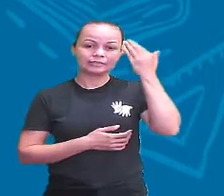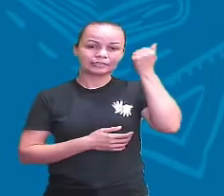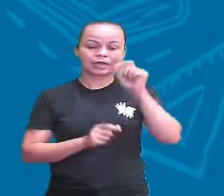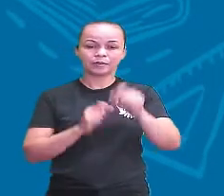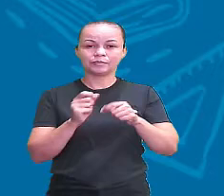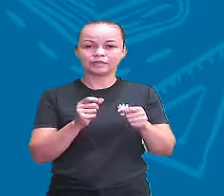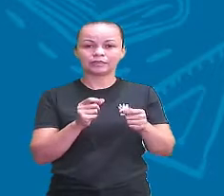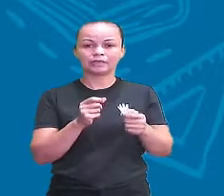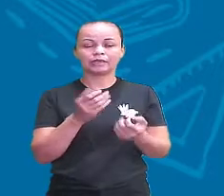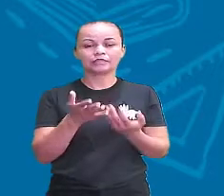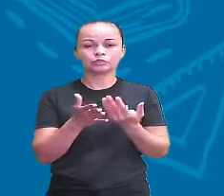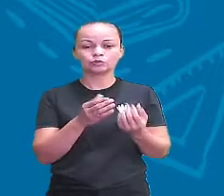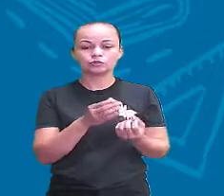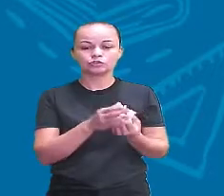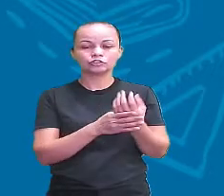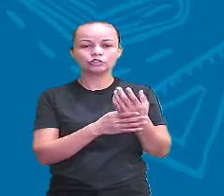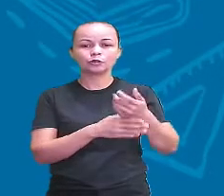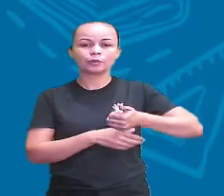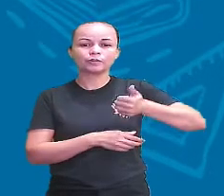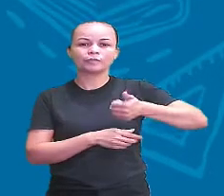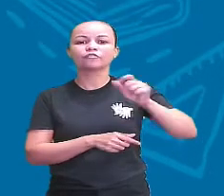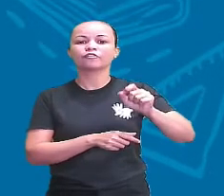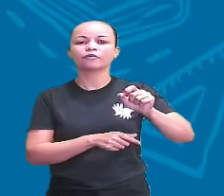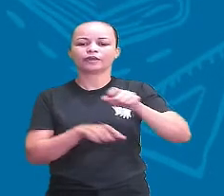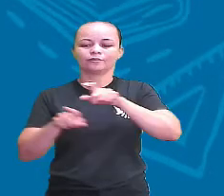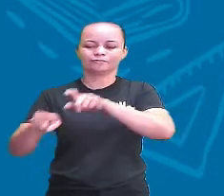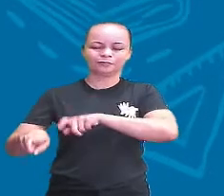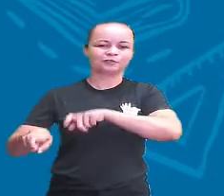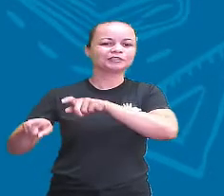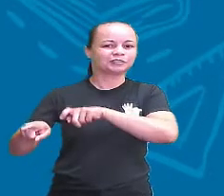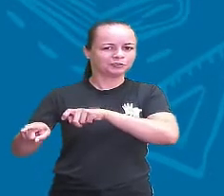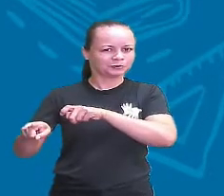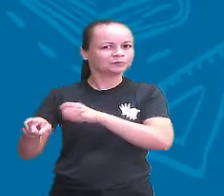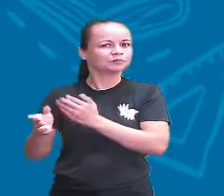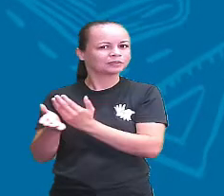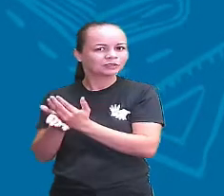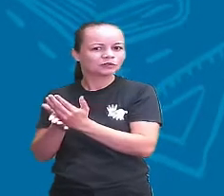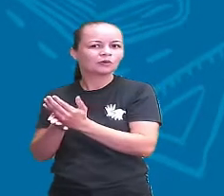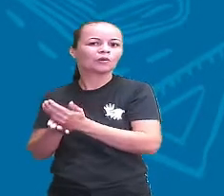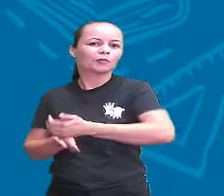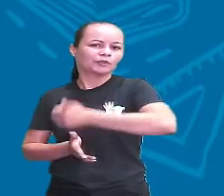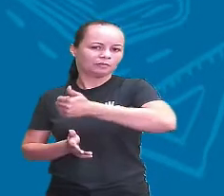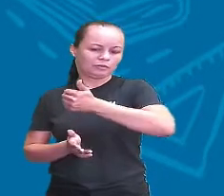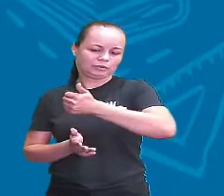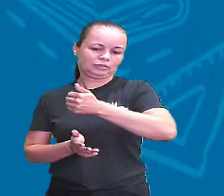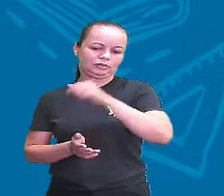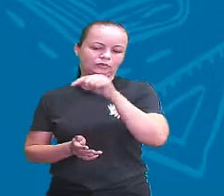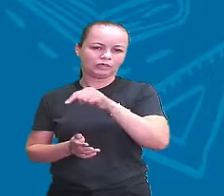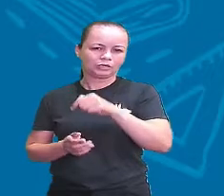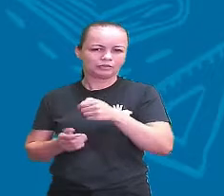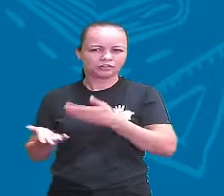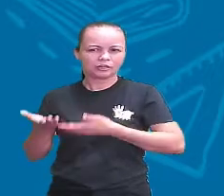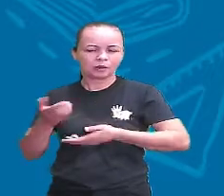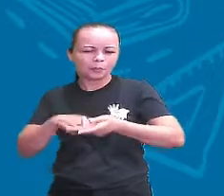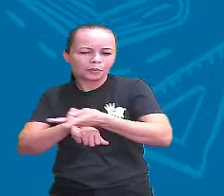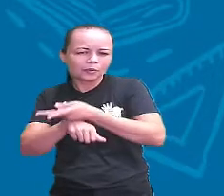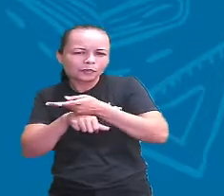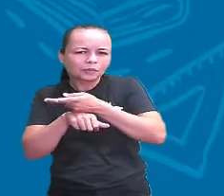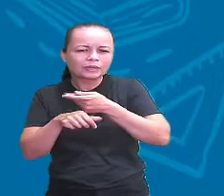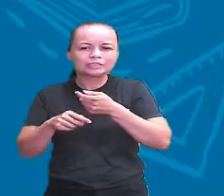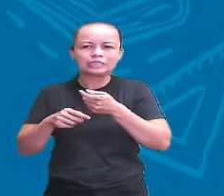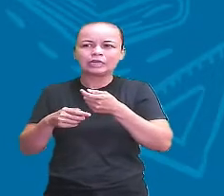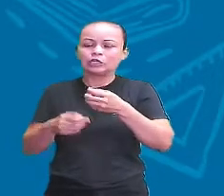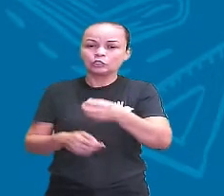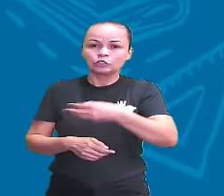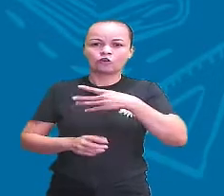quem surgiu primeiro foi a zona rural, não é? Com a lei da oferta e da procura, com a chegada de novas